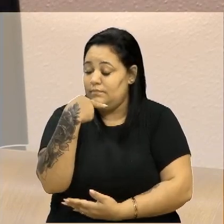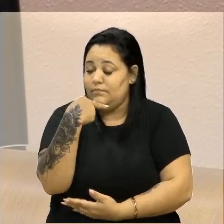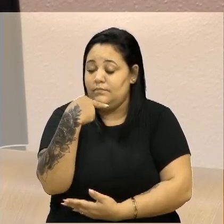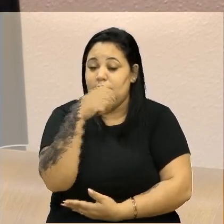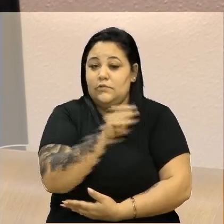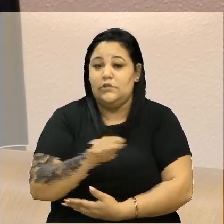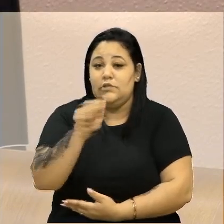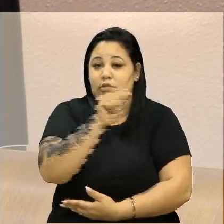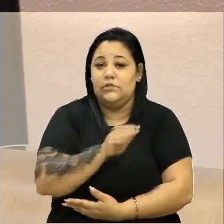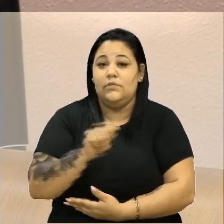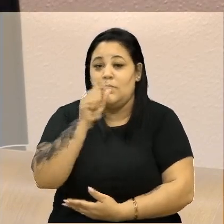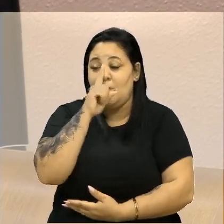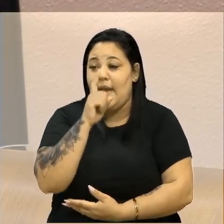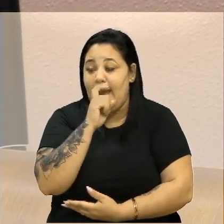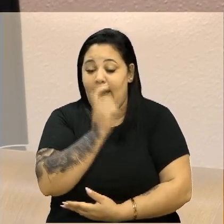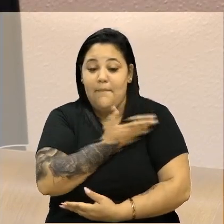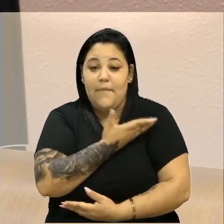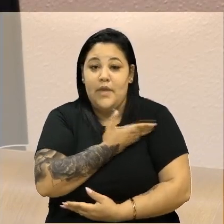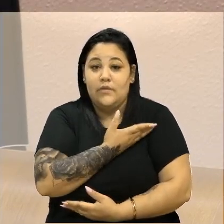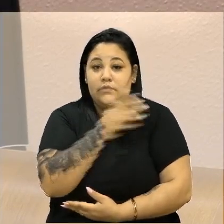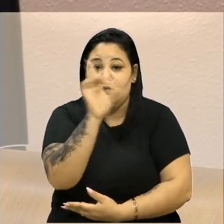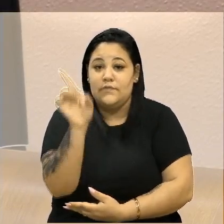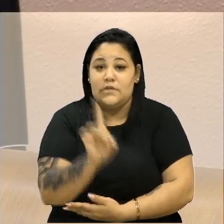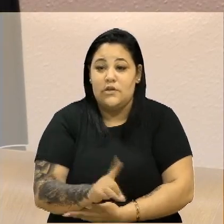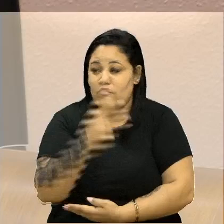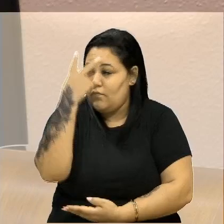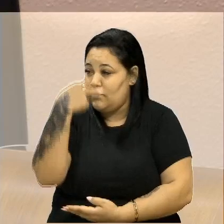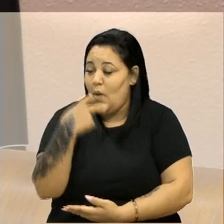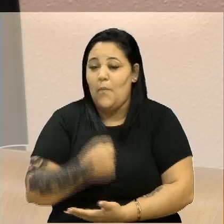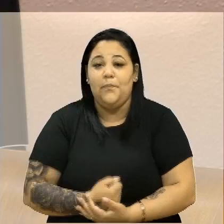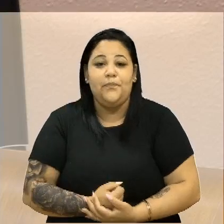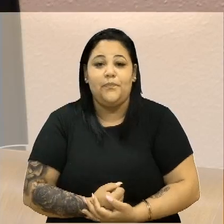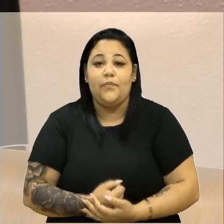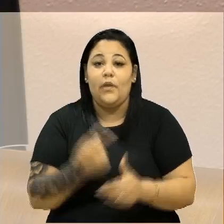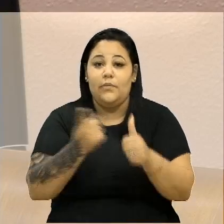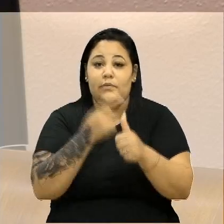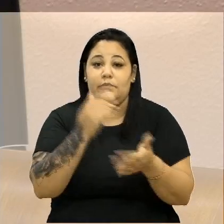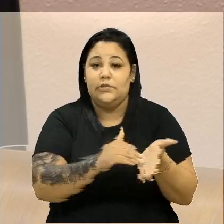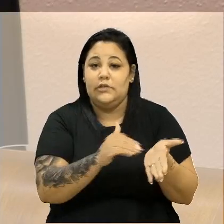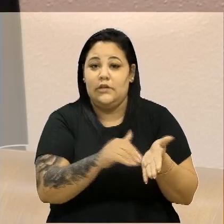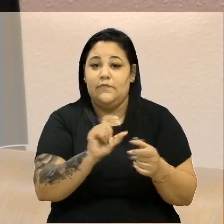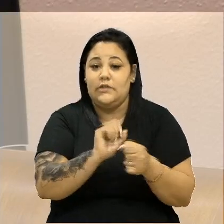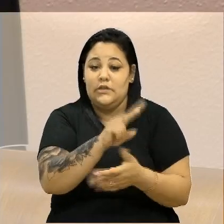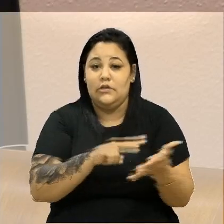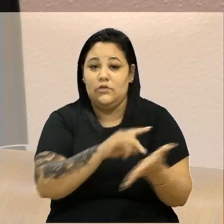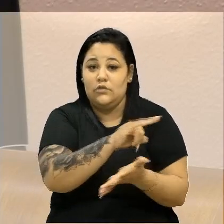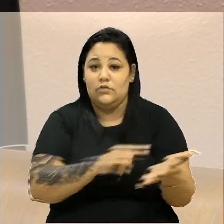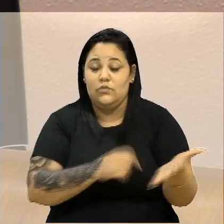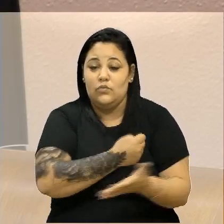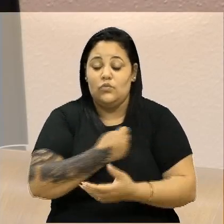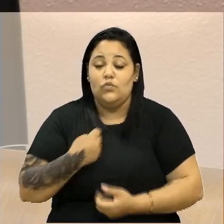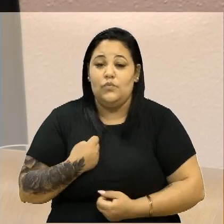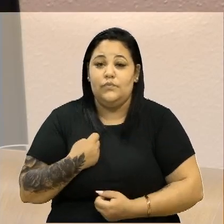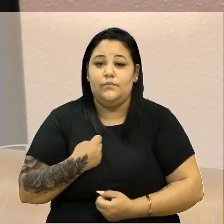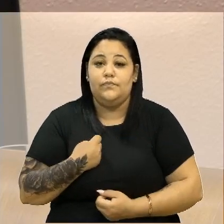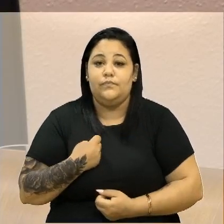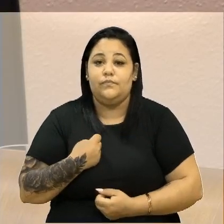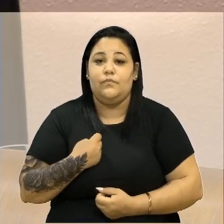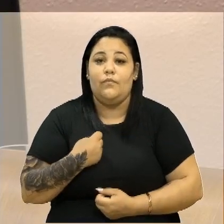e Amigos dos Deficientes Visuais. Passo a palavra ao primeiro secretário que faça a leitura do ofício número